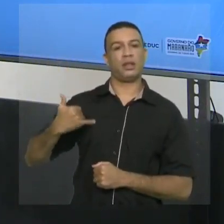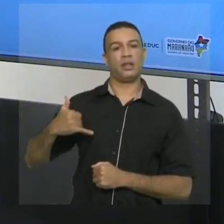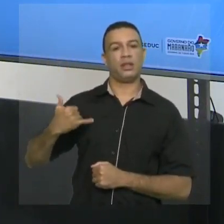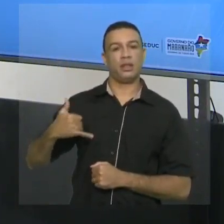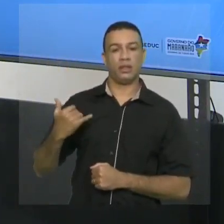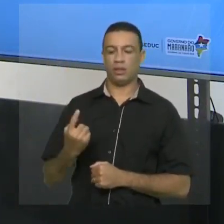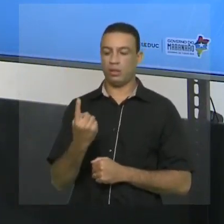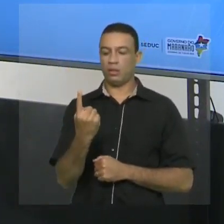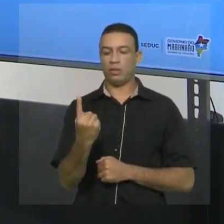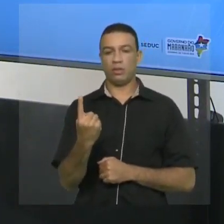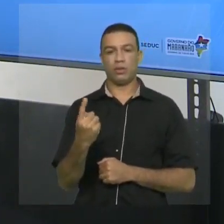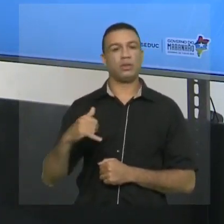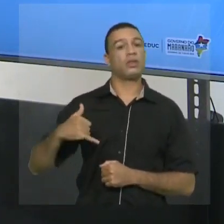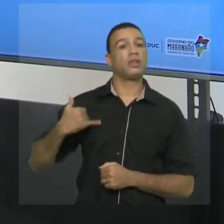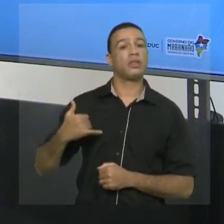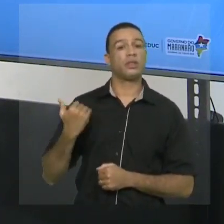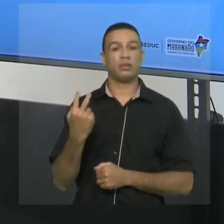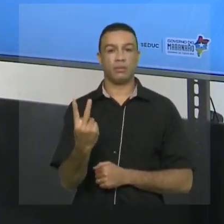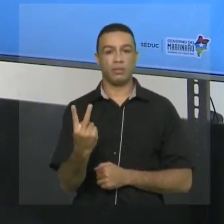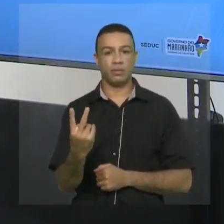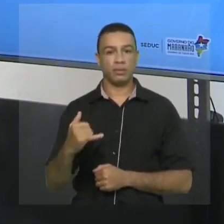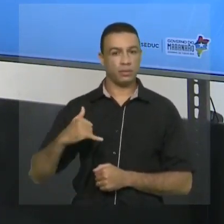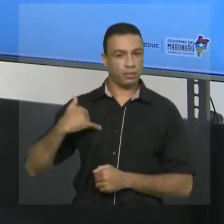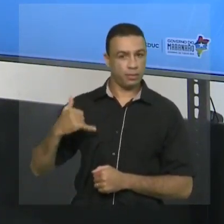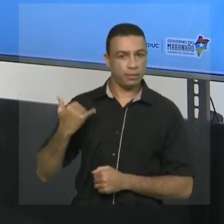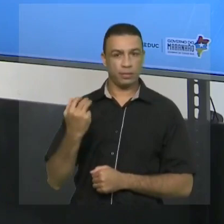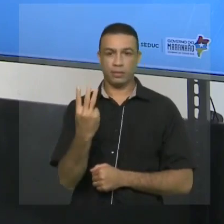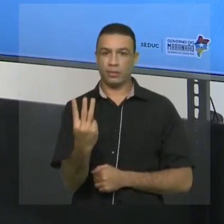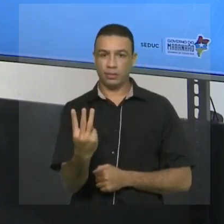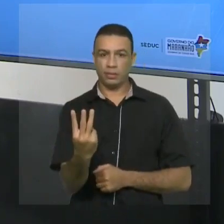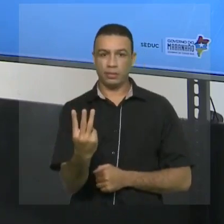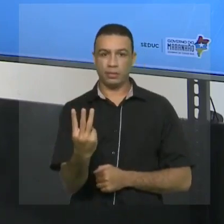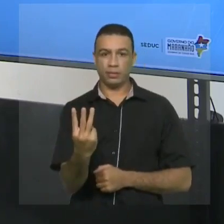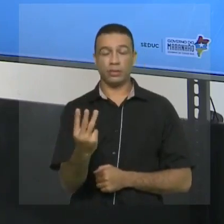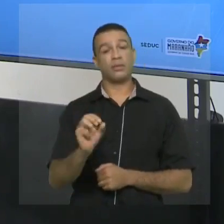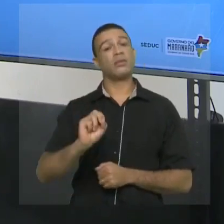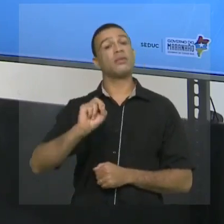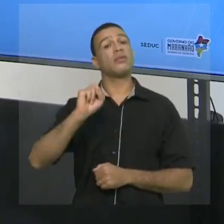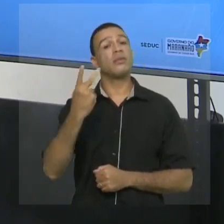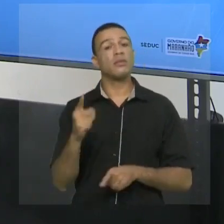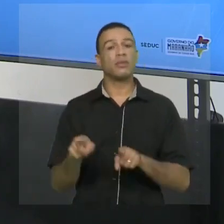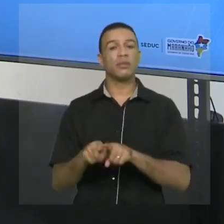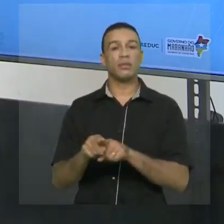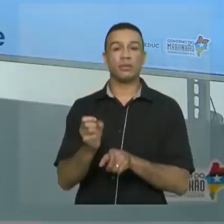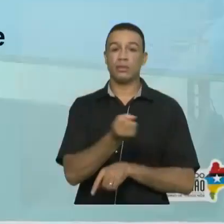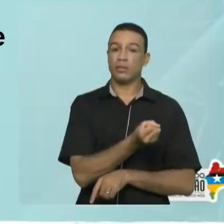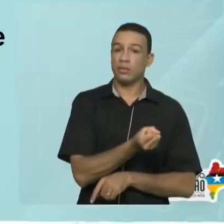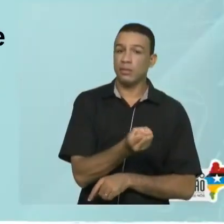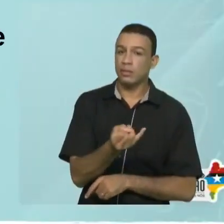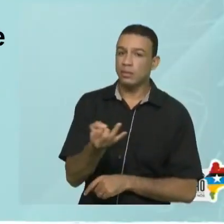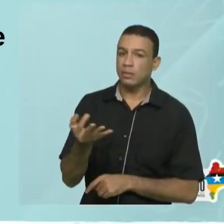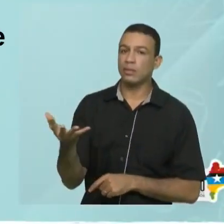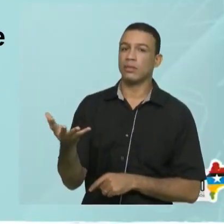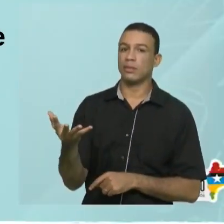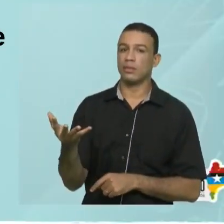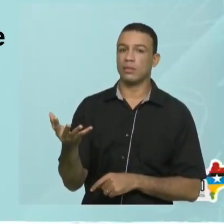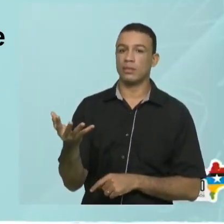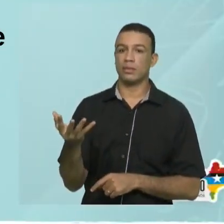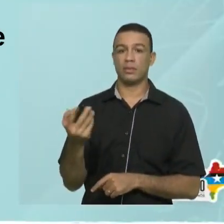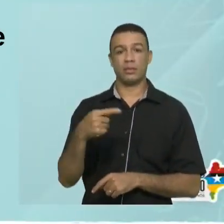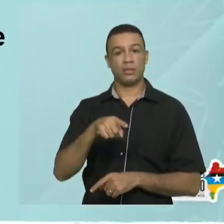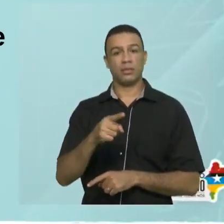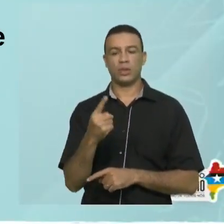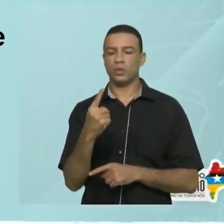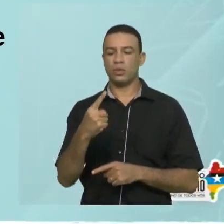eu tenho um ano, dois anos, três anos. Ou quantidade, um traço,